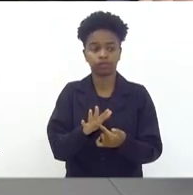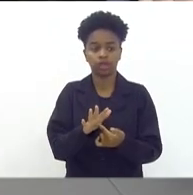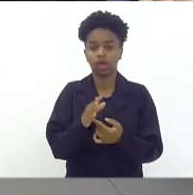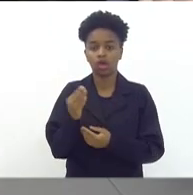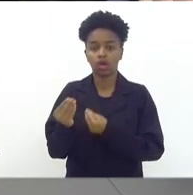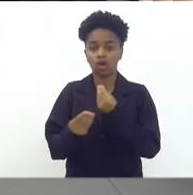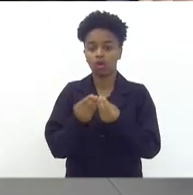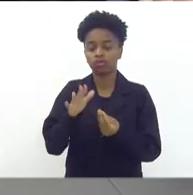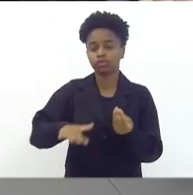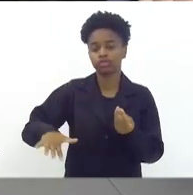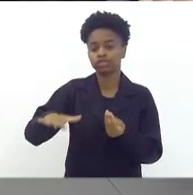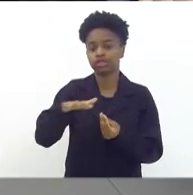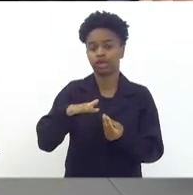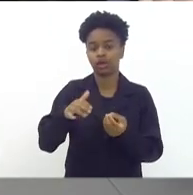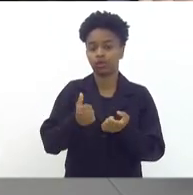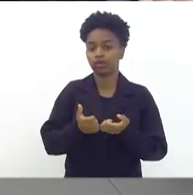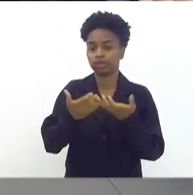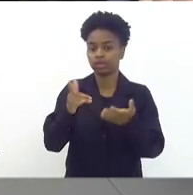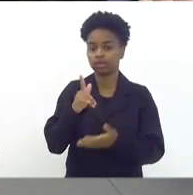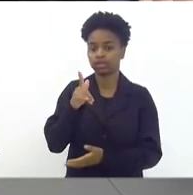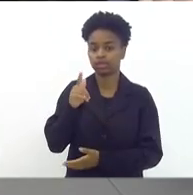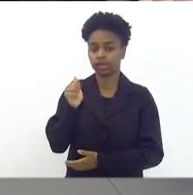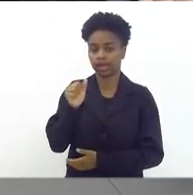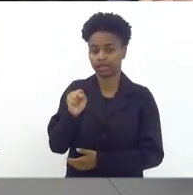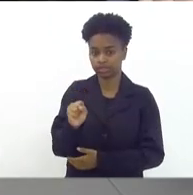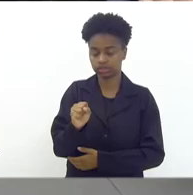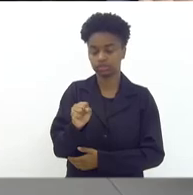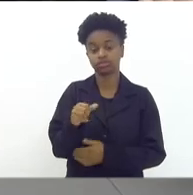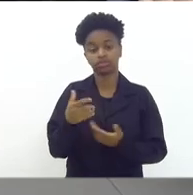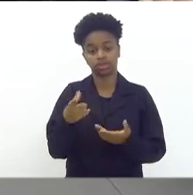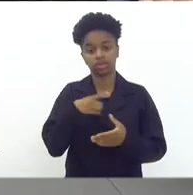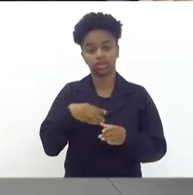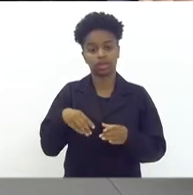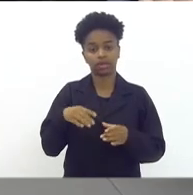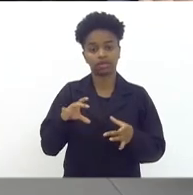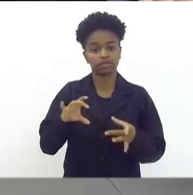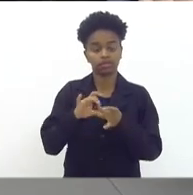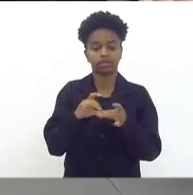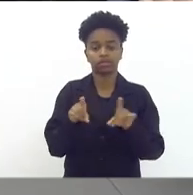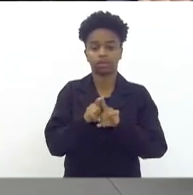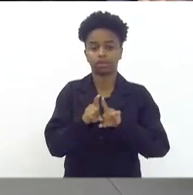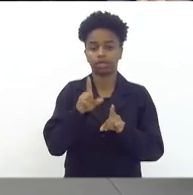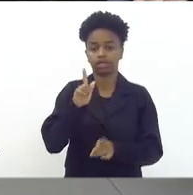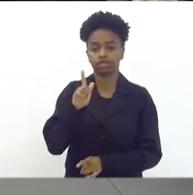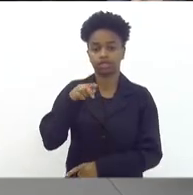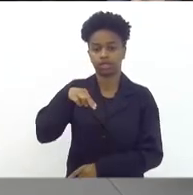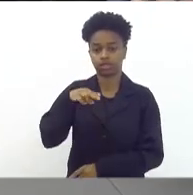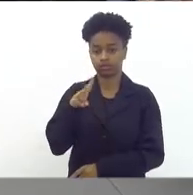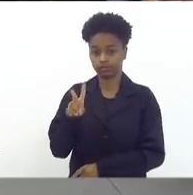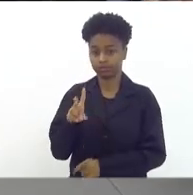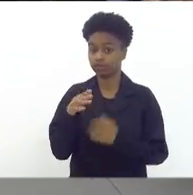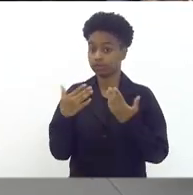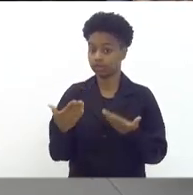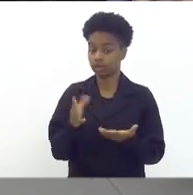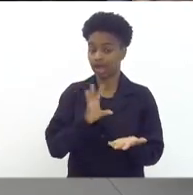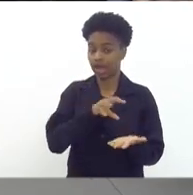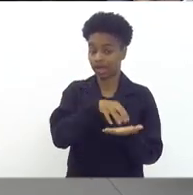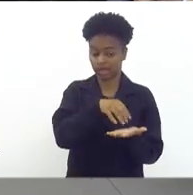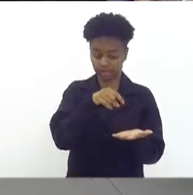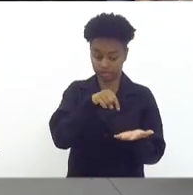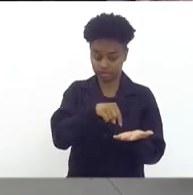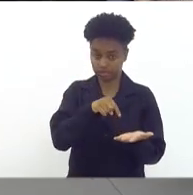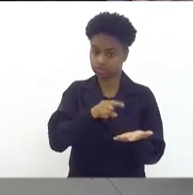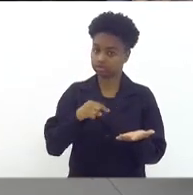as condições gerais de fornecimento de gás dentre elas o GNV então diante disso a agência foi